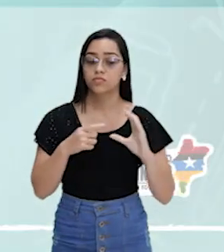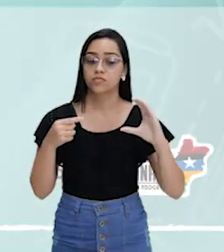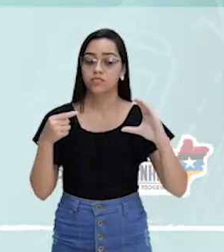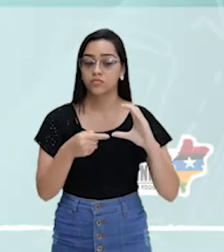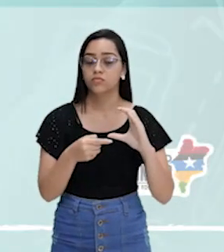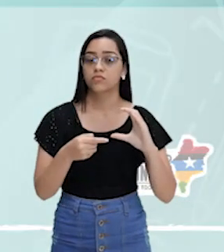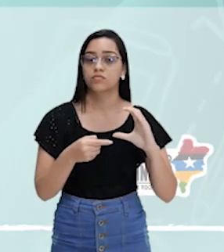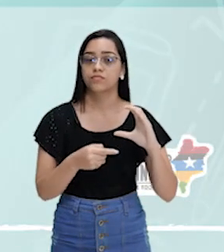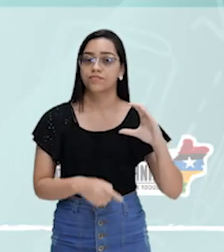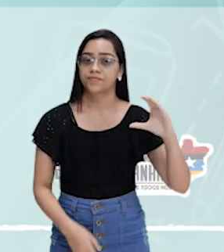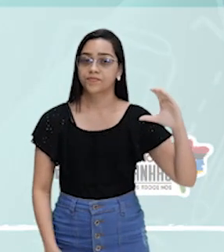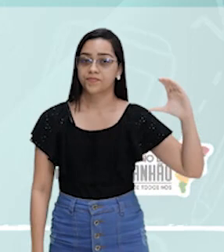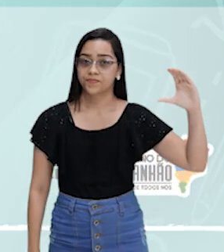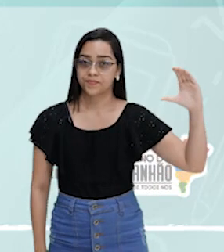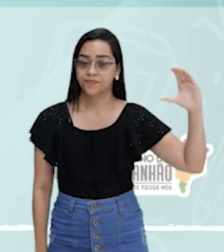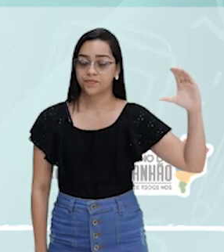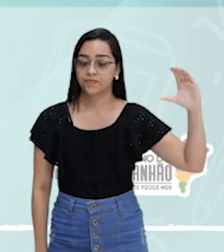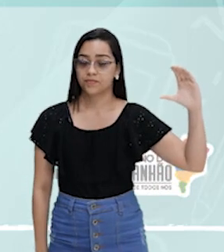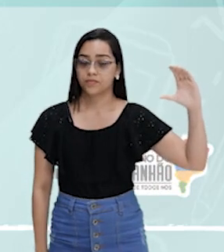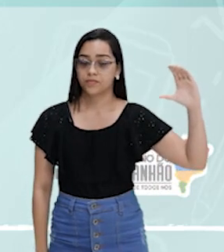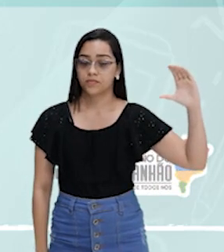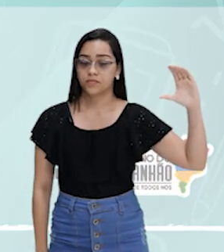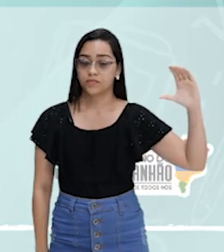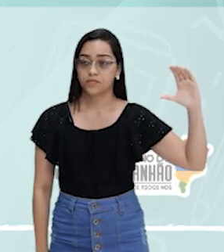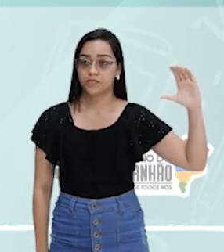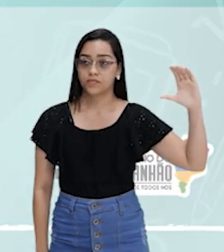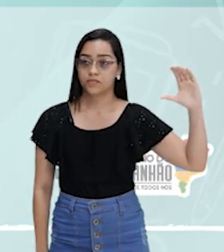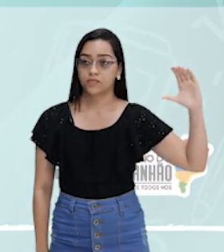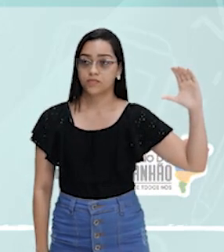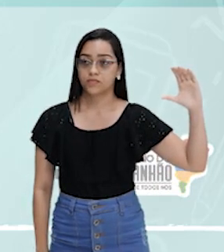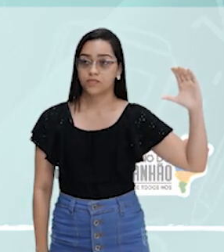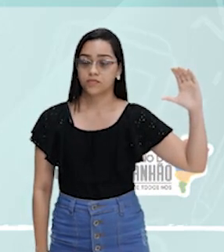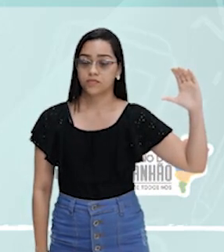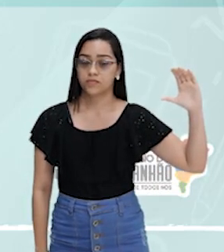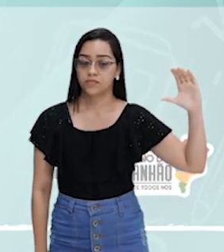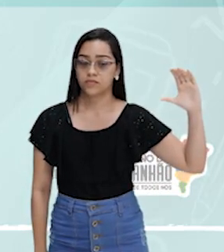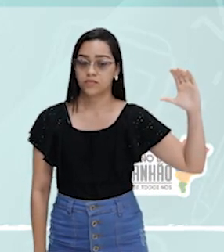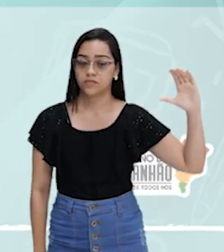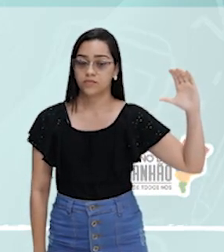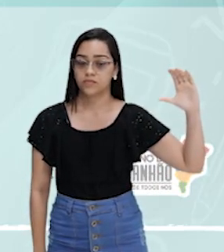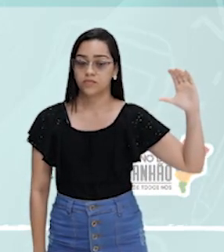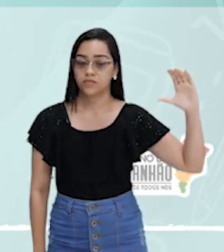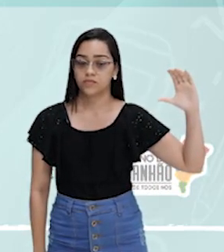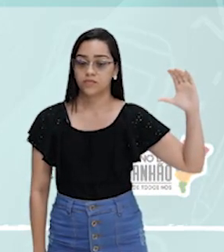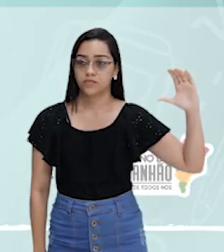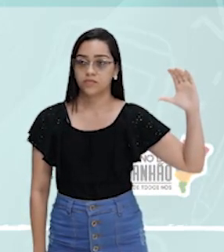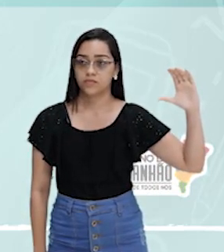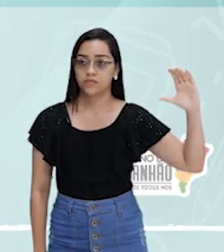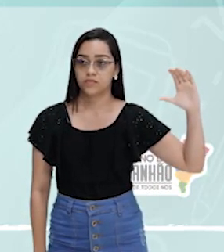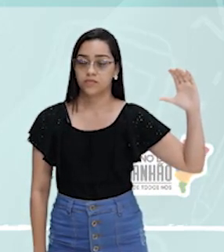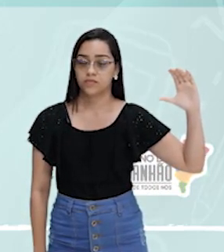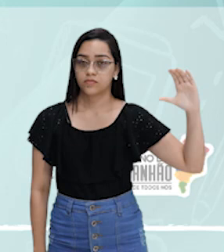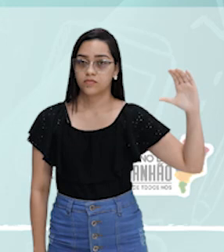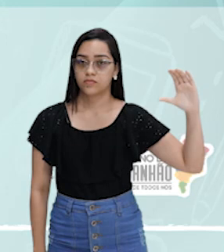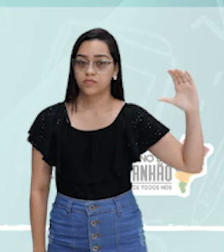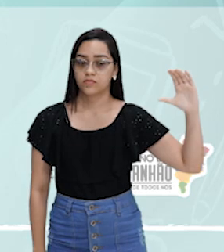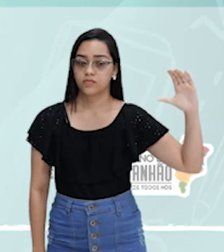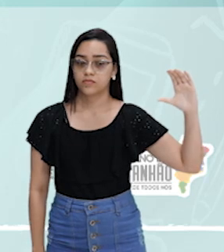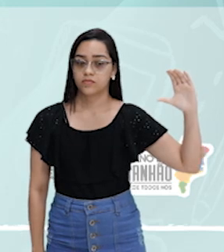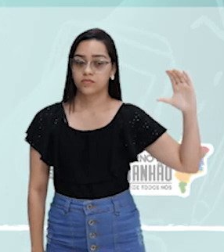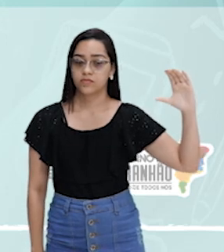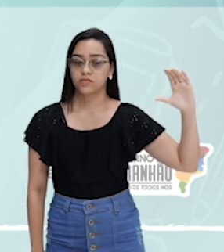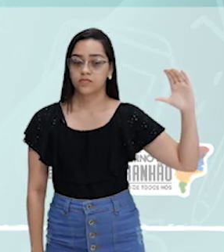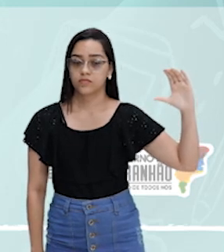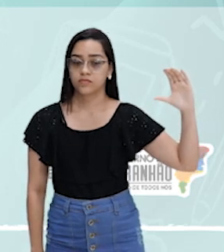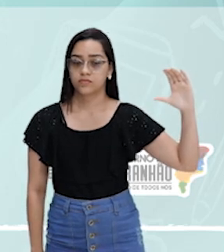de ambulantes no terminal rodoviário João Goulart, que fica em Niterói. Não, não está na alternativa,